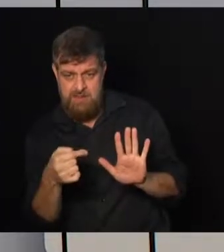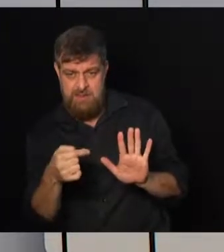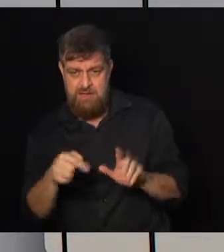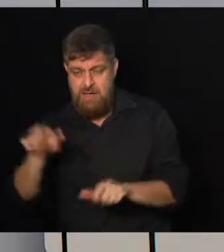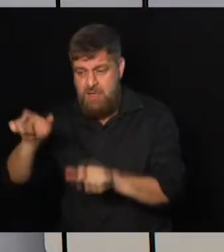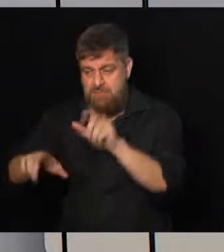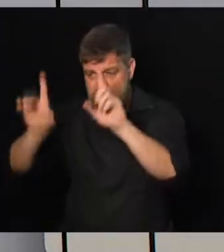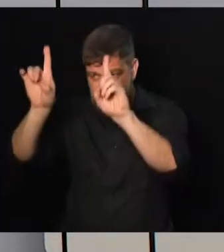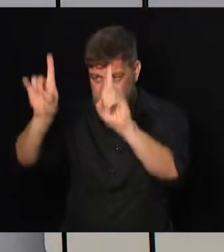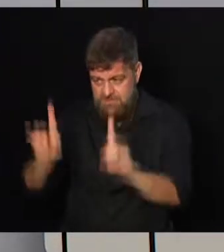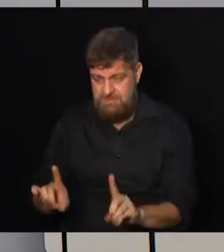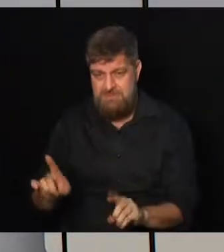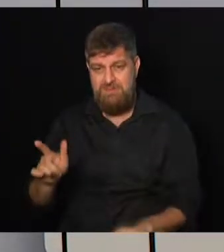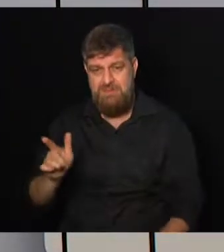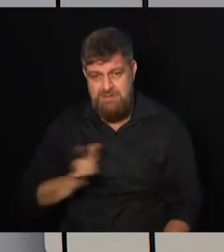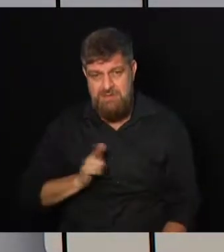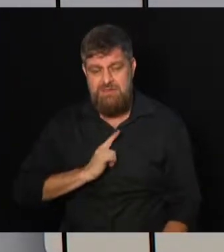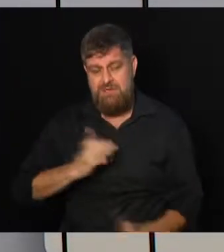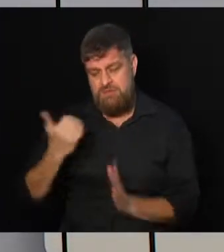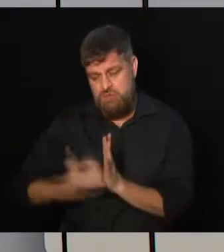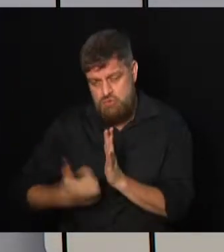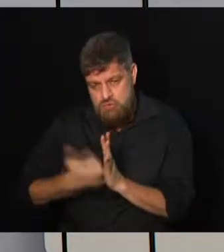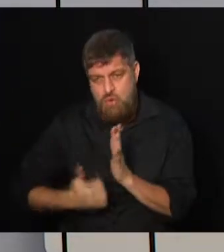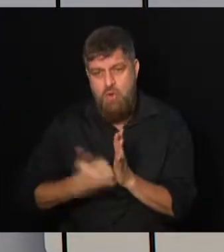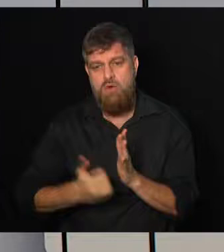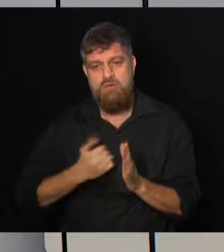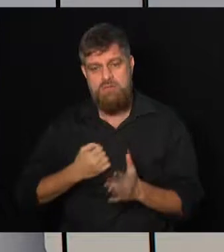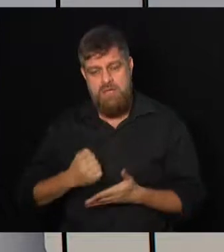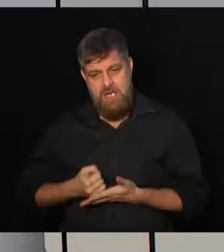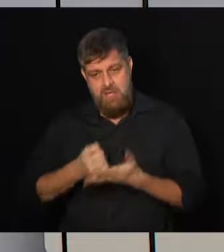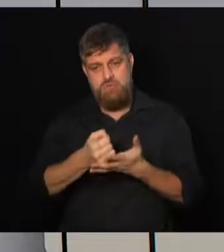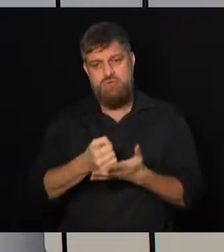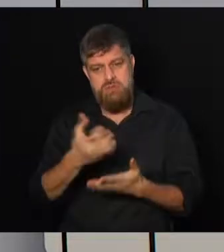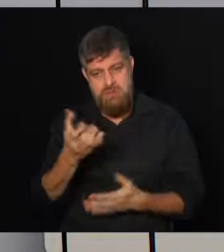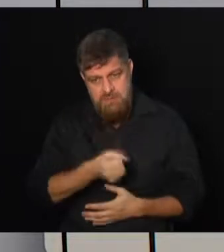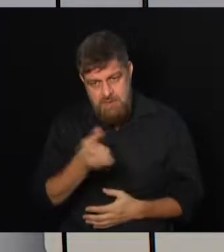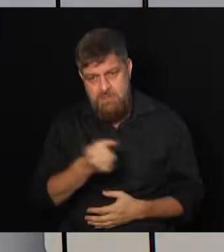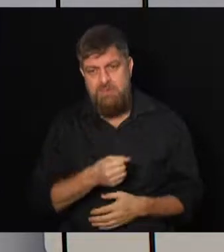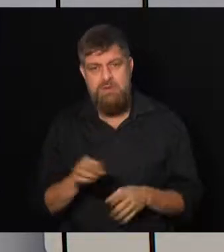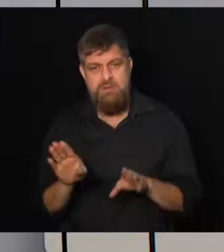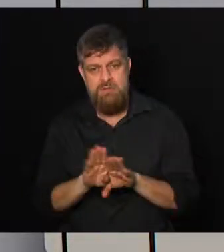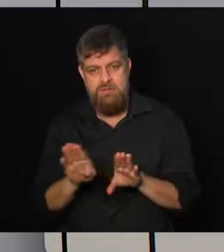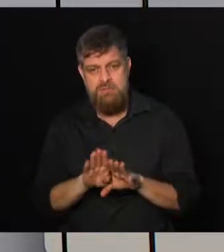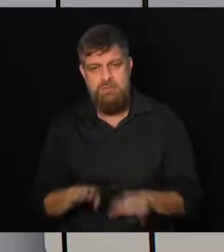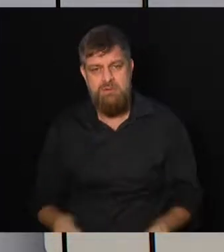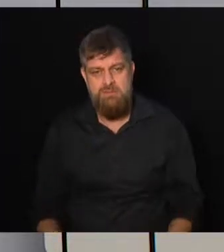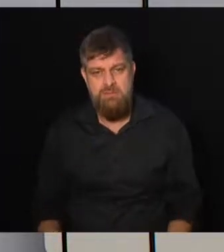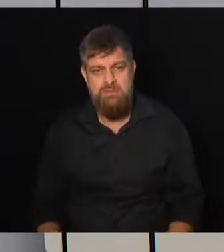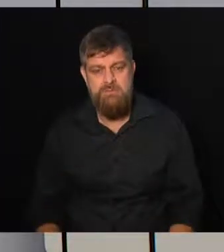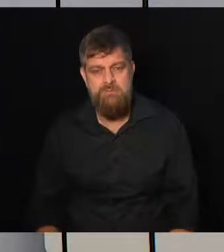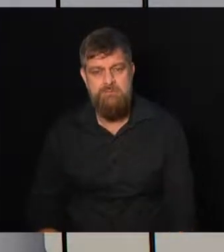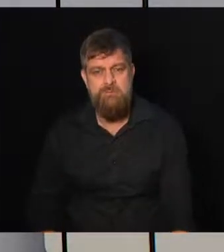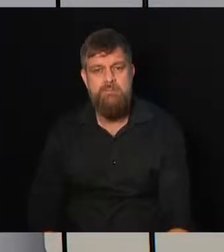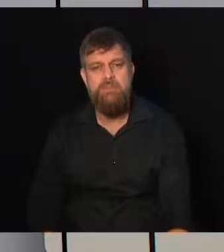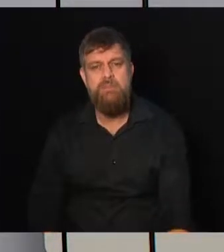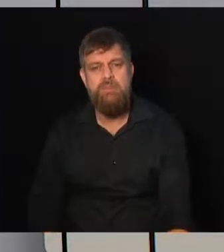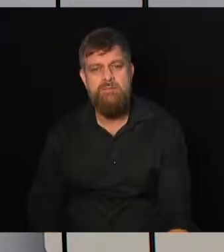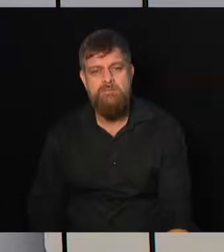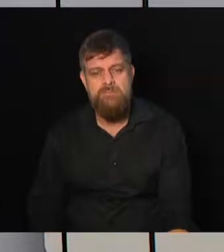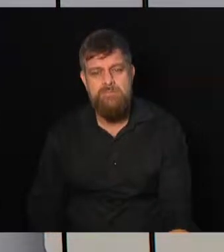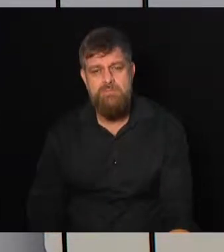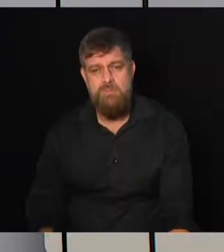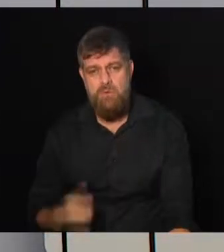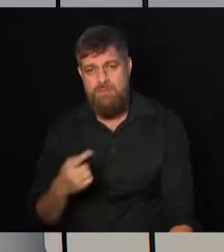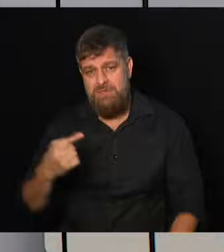com deficiência têm vários descontos, vários benefícios em relação... Por isso não tem que aumentar, né? 70 mil é muito pouco. Está baixo, né? E uma